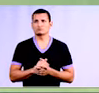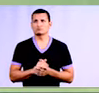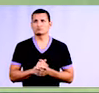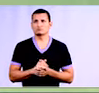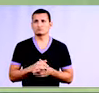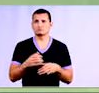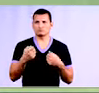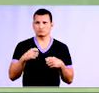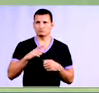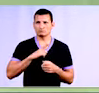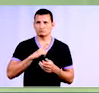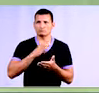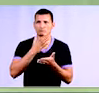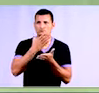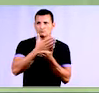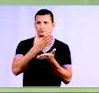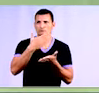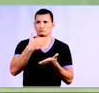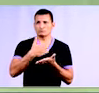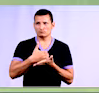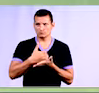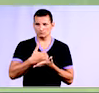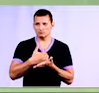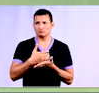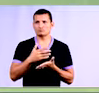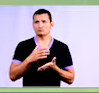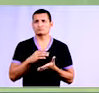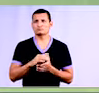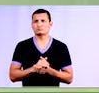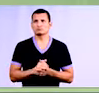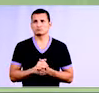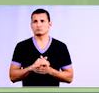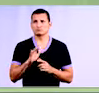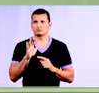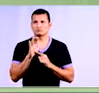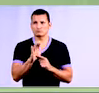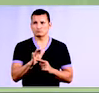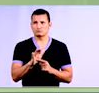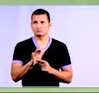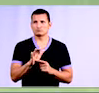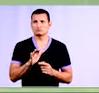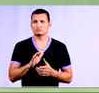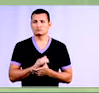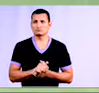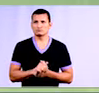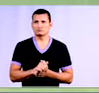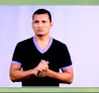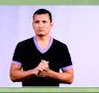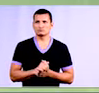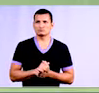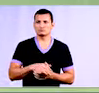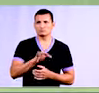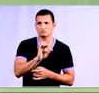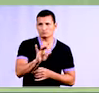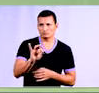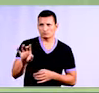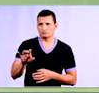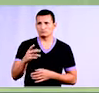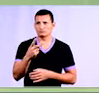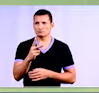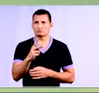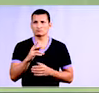partes de memória que atendam essa individualidade,